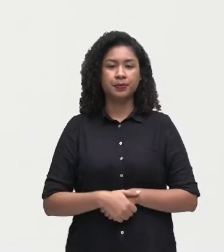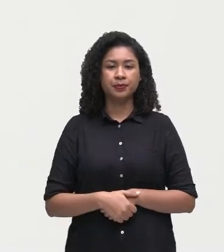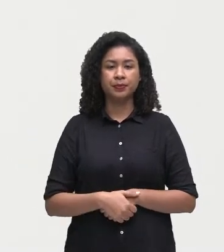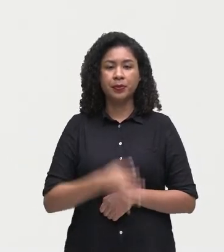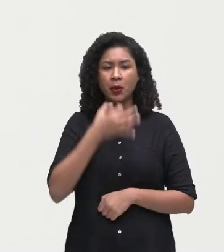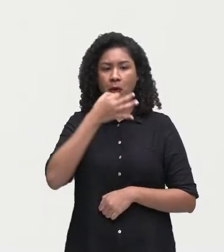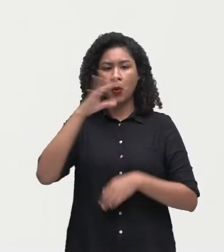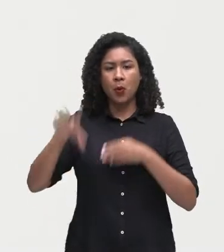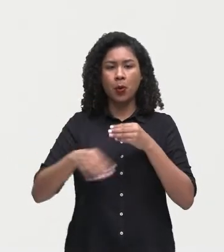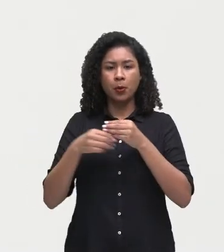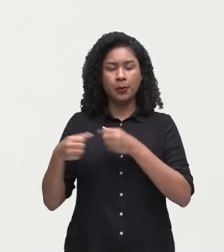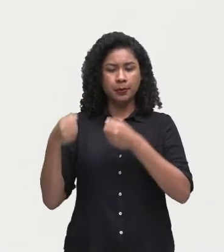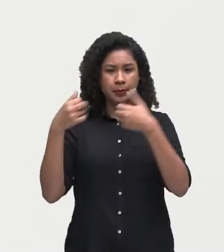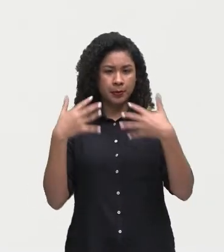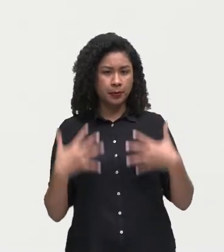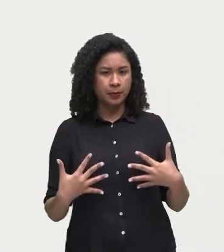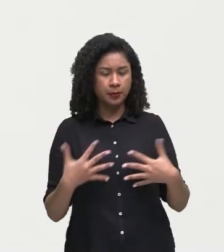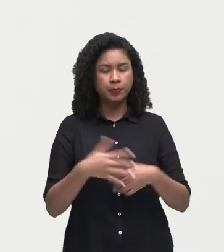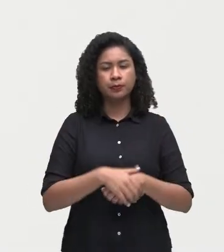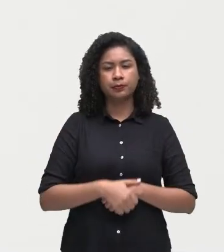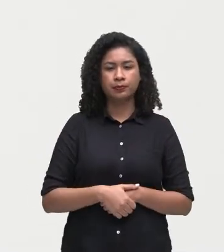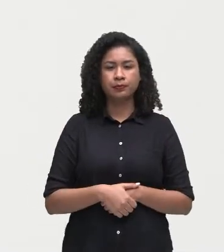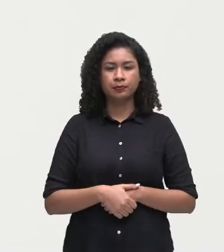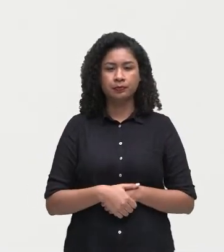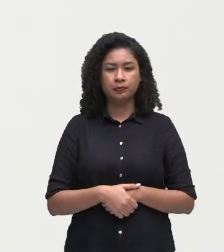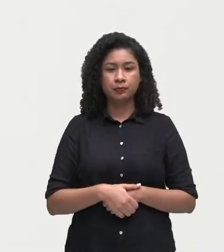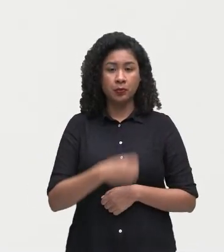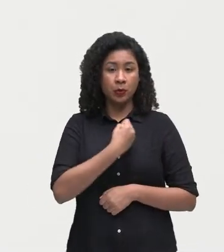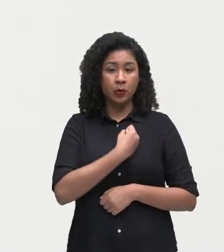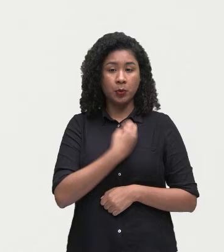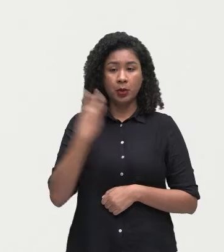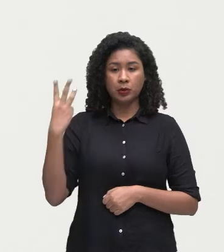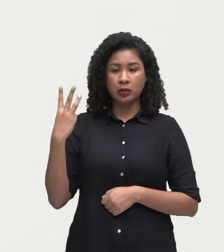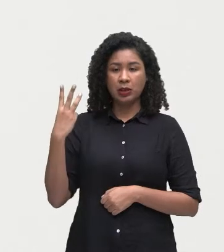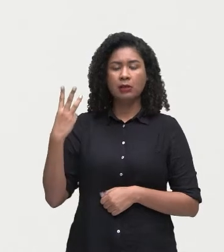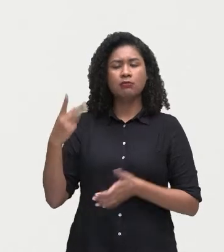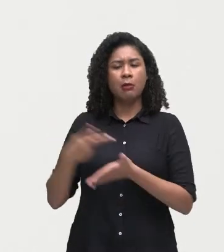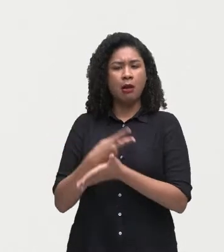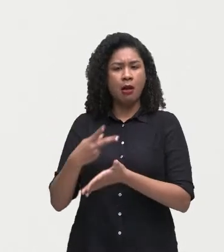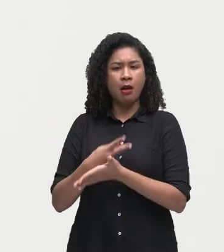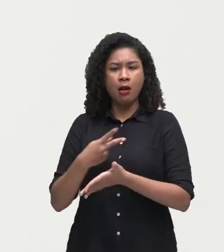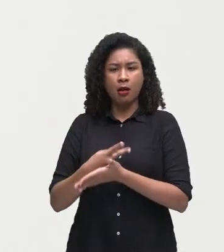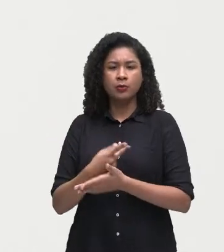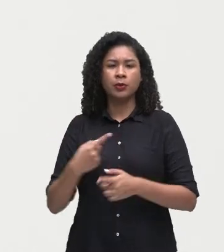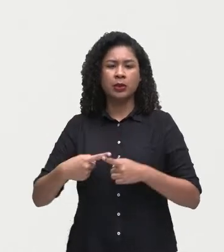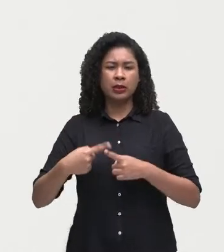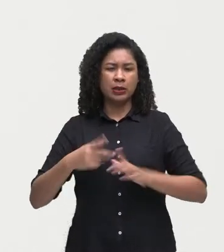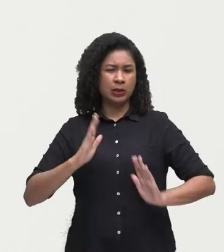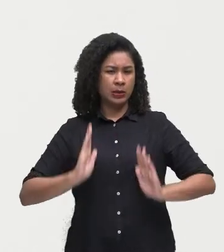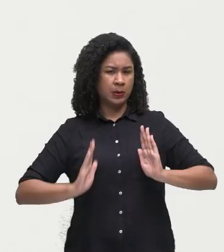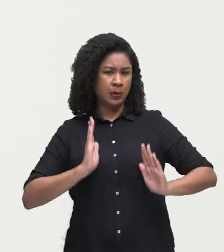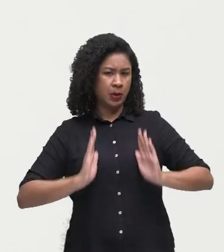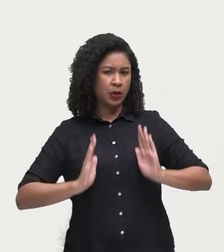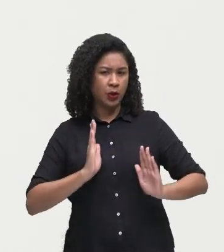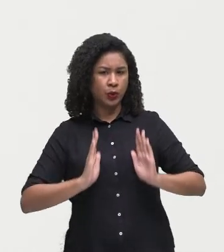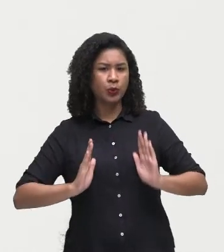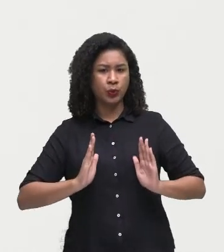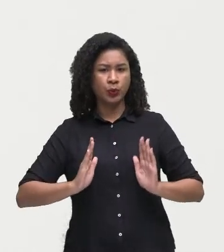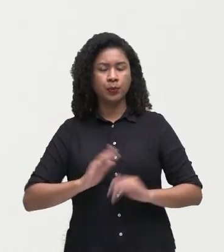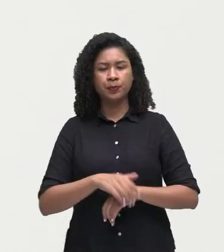o seguinte para a gente. A afirmação 3 é falsa, porque durante a Baixa Idade Média, quando os reis